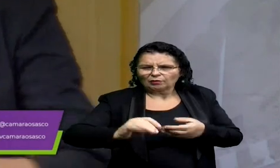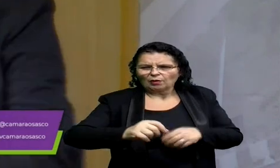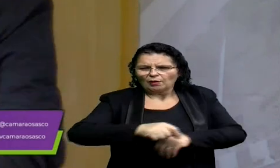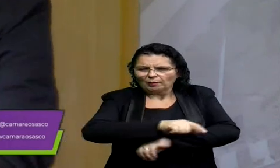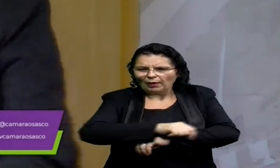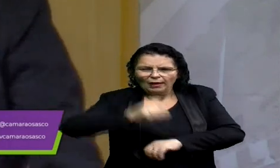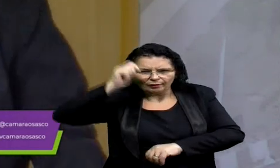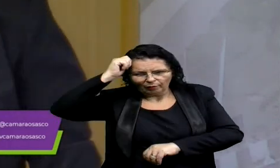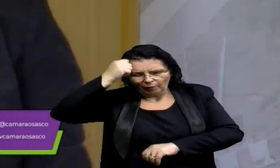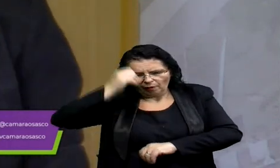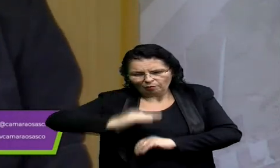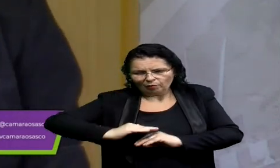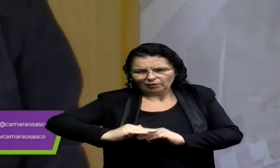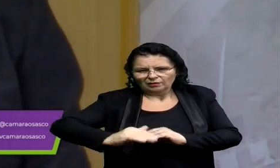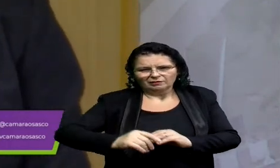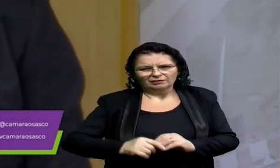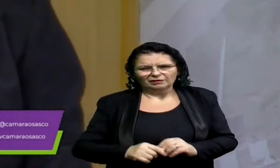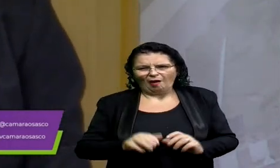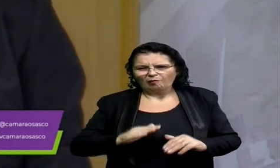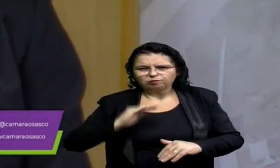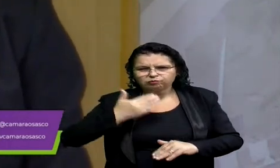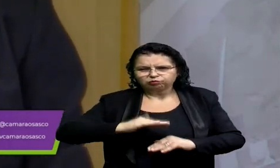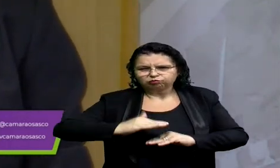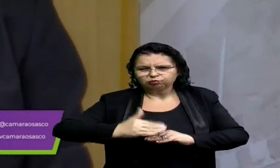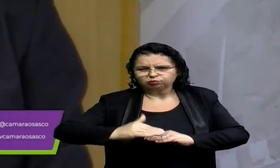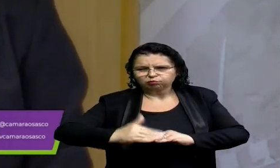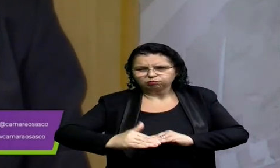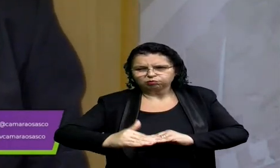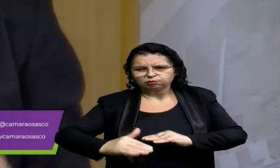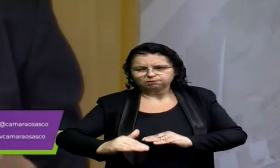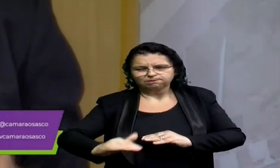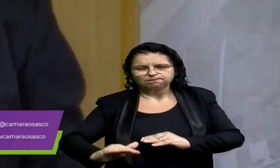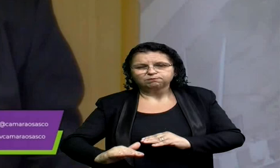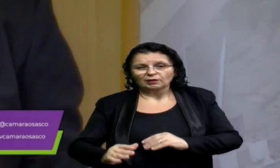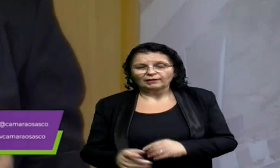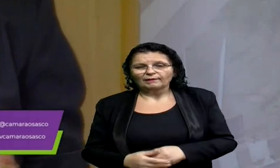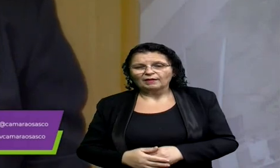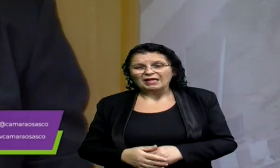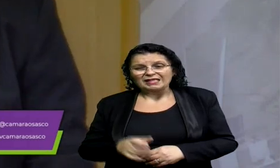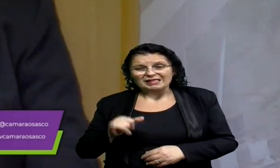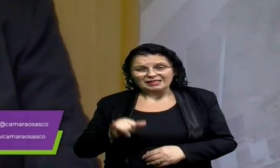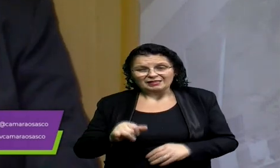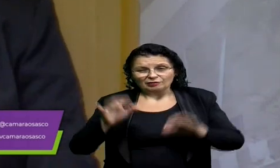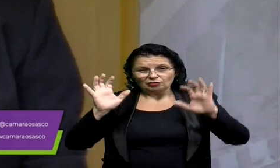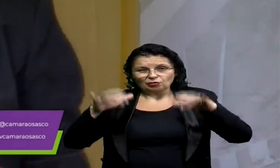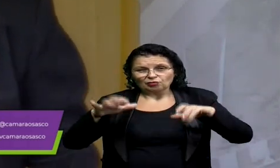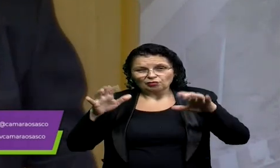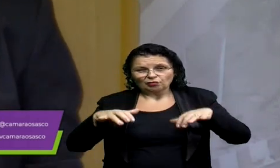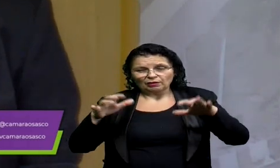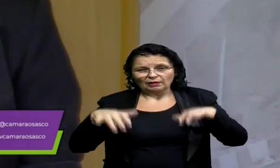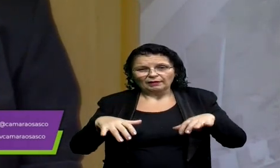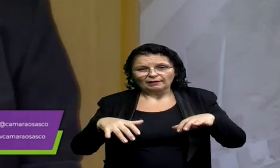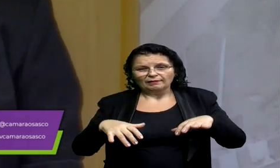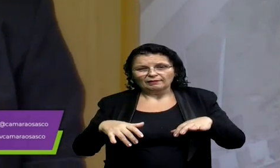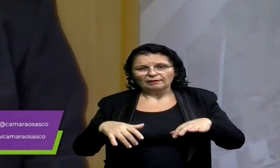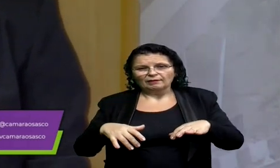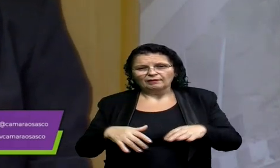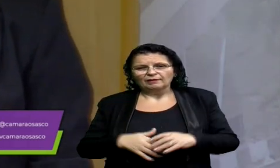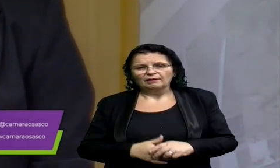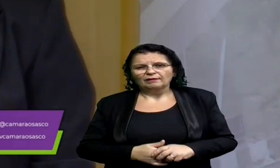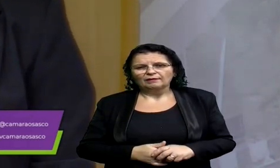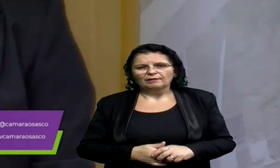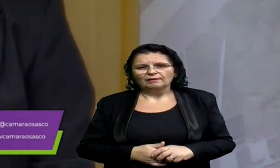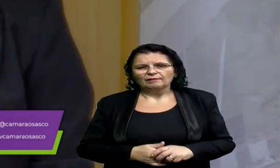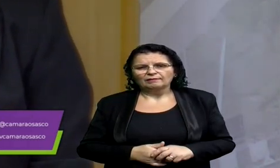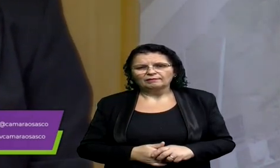né um concreto no chão porque gente tá tá complicado tem dias assim principalmente em dias de chuva eu enterro gente quase todos os dias lá